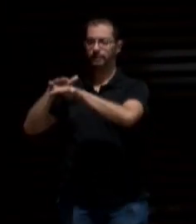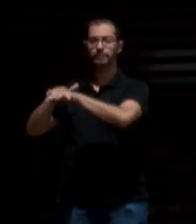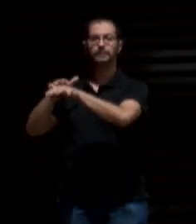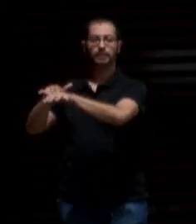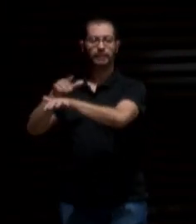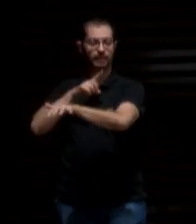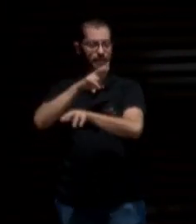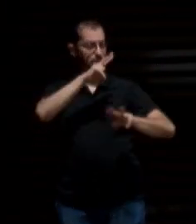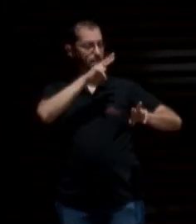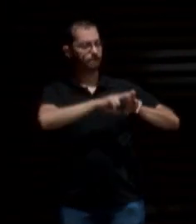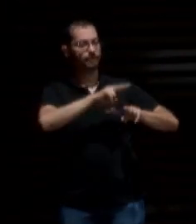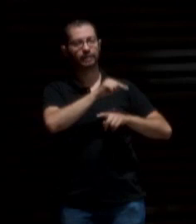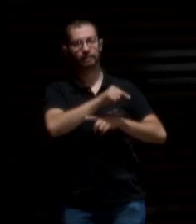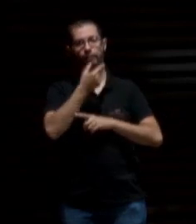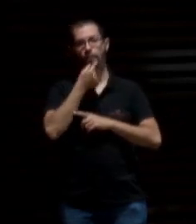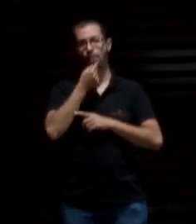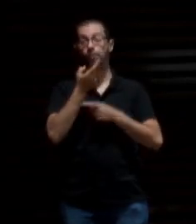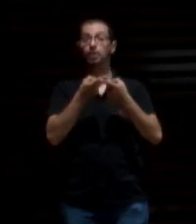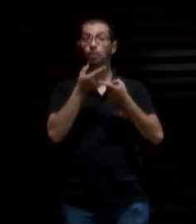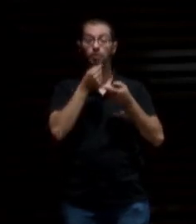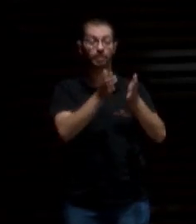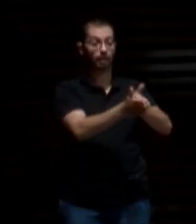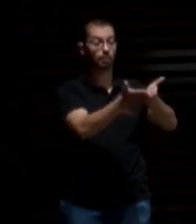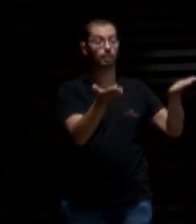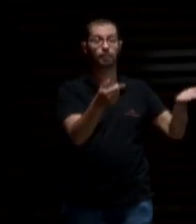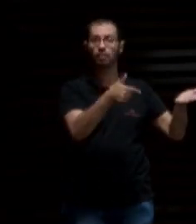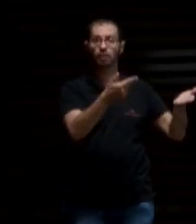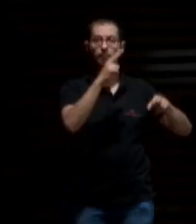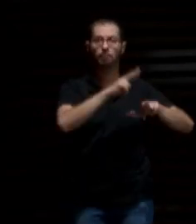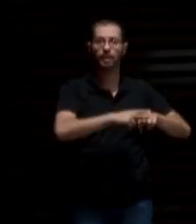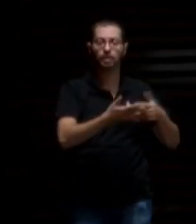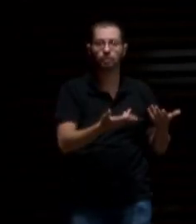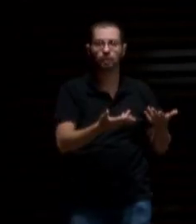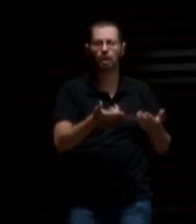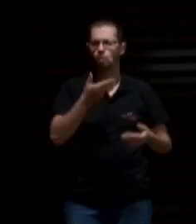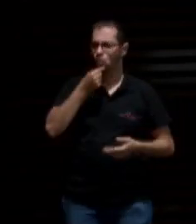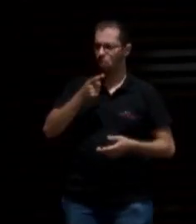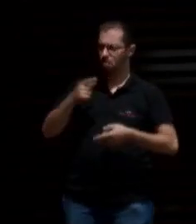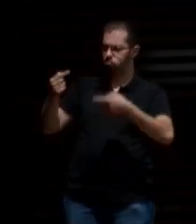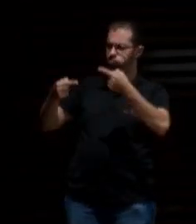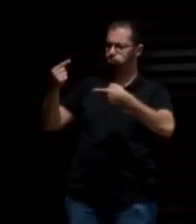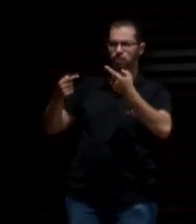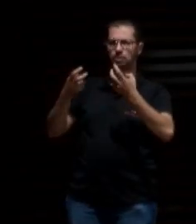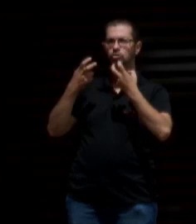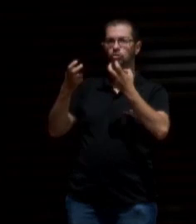aberta. Aí ele falou mais alto e acabou levando só umas multas, por